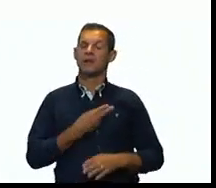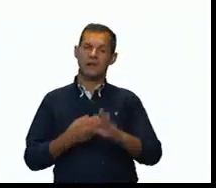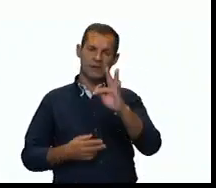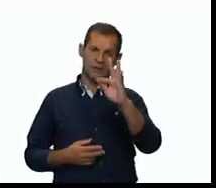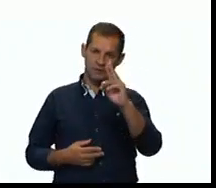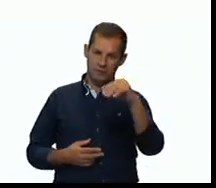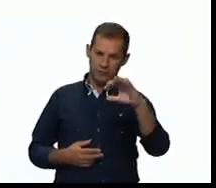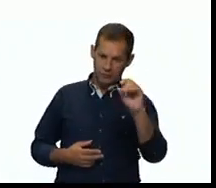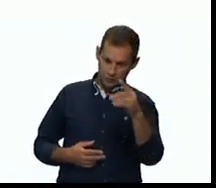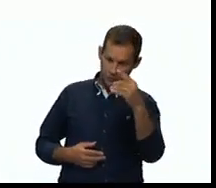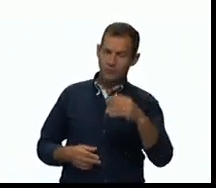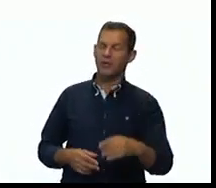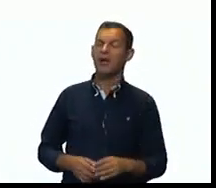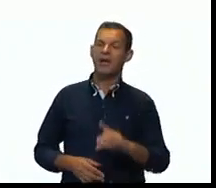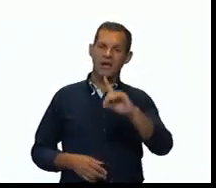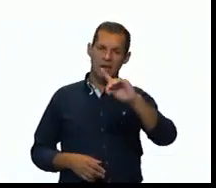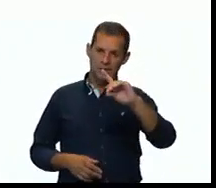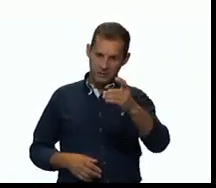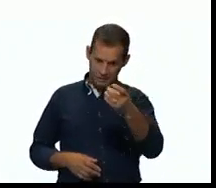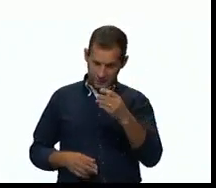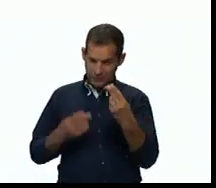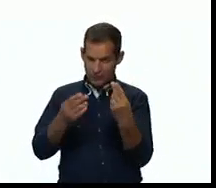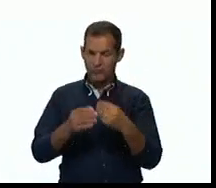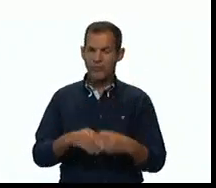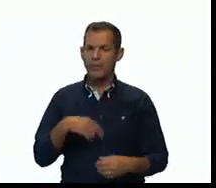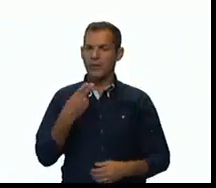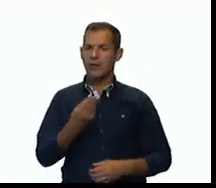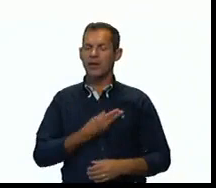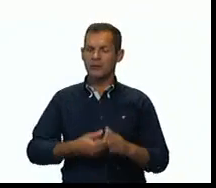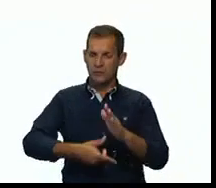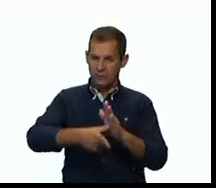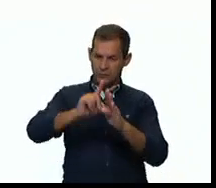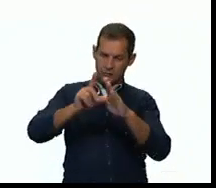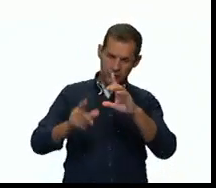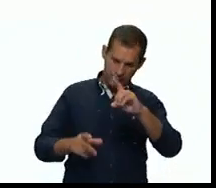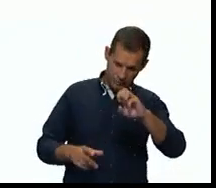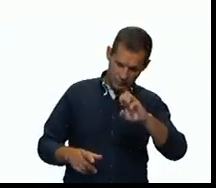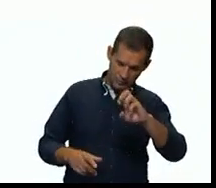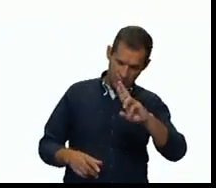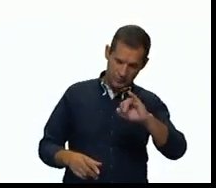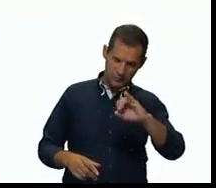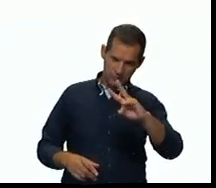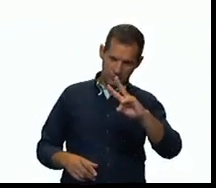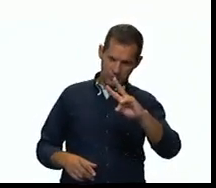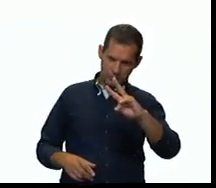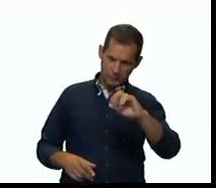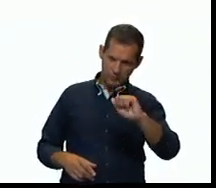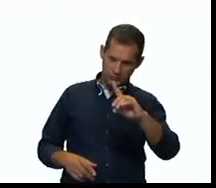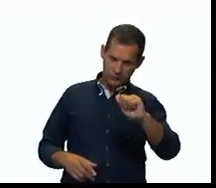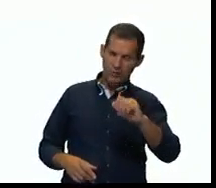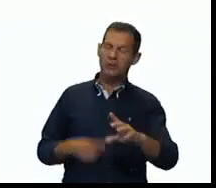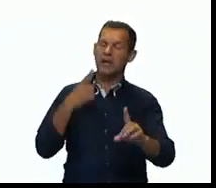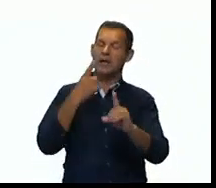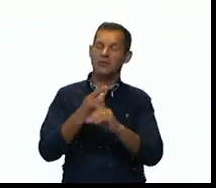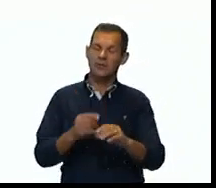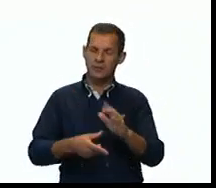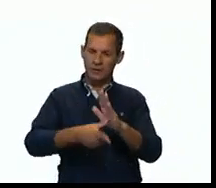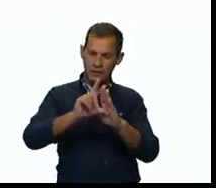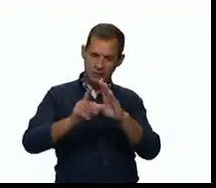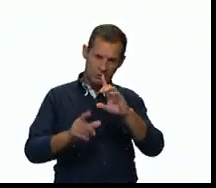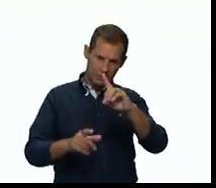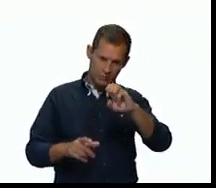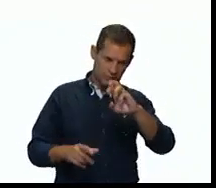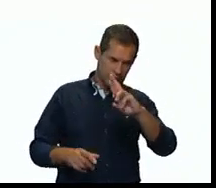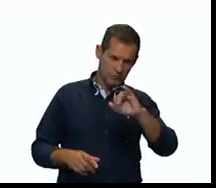função em relação a dx vai ser igual à nossa antiderivada. Lembre-se, o processo de encontrar antiderivadas